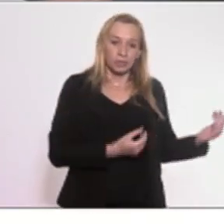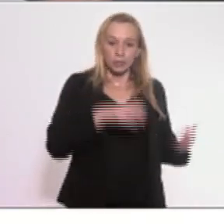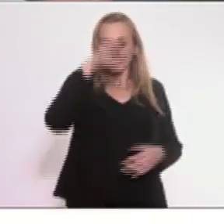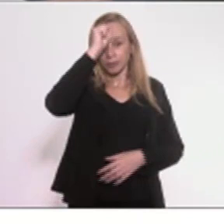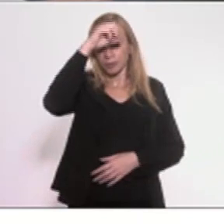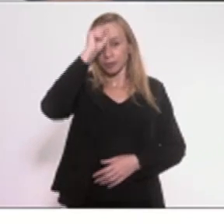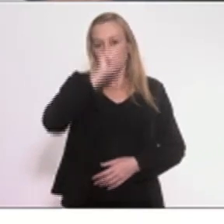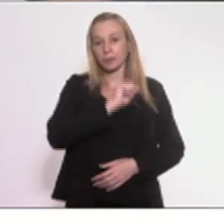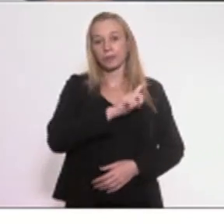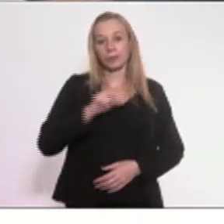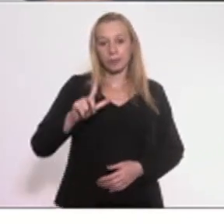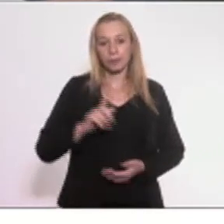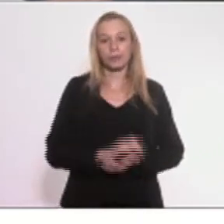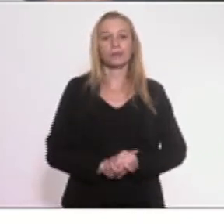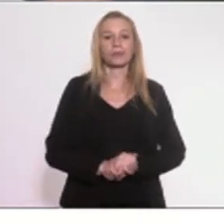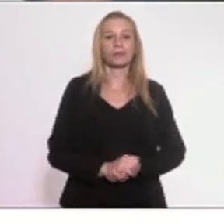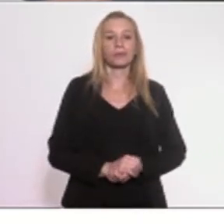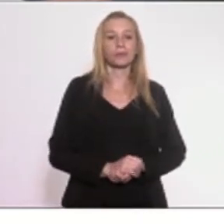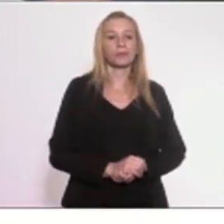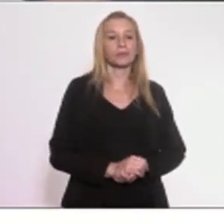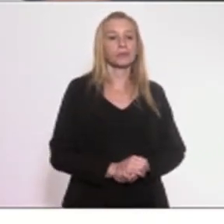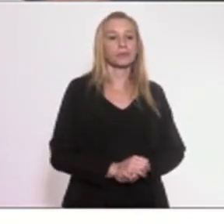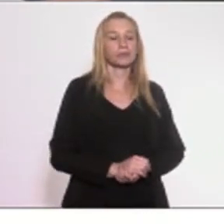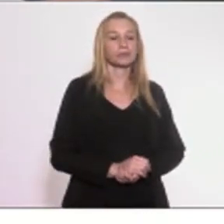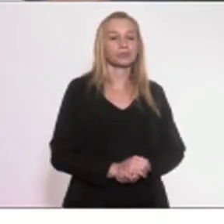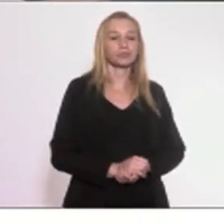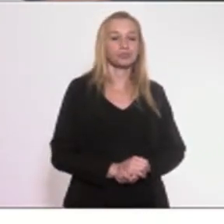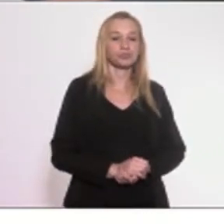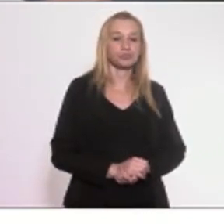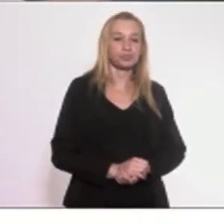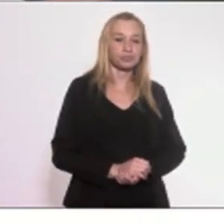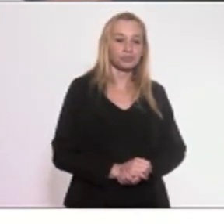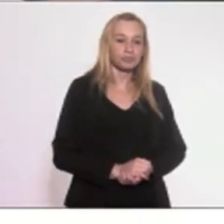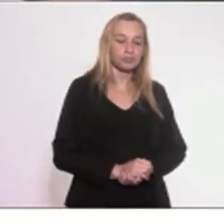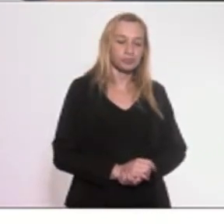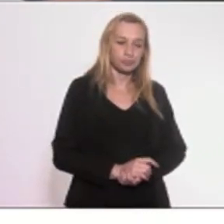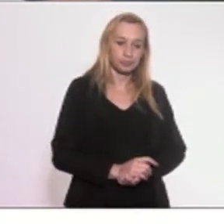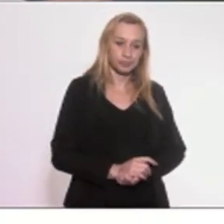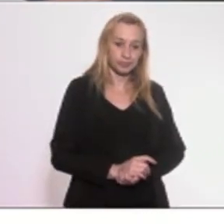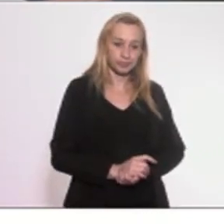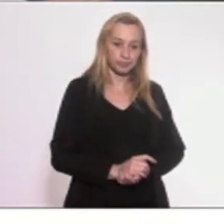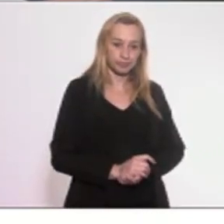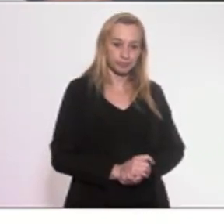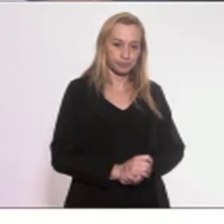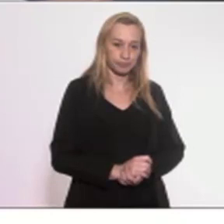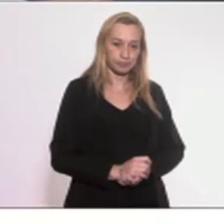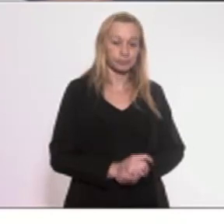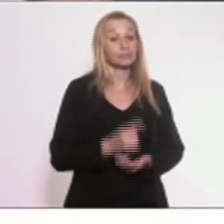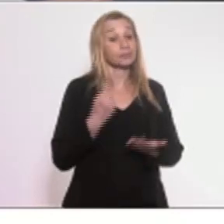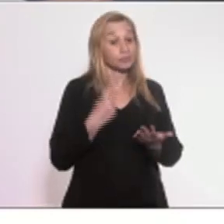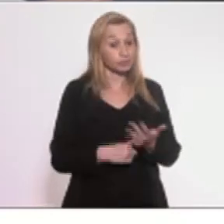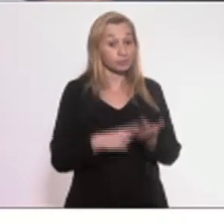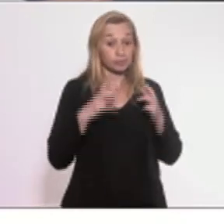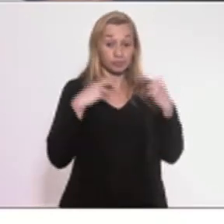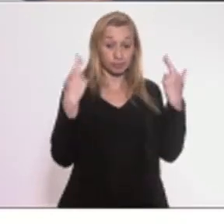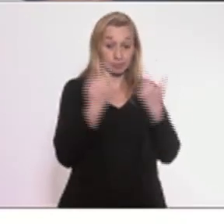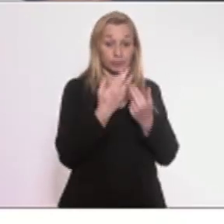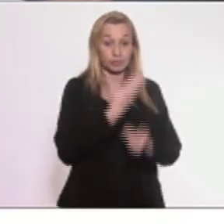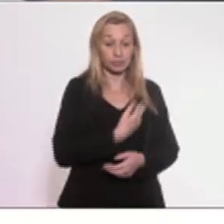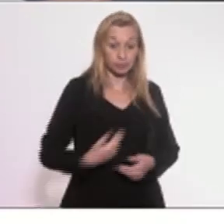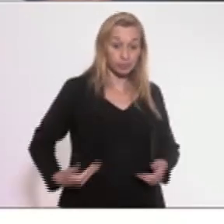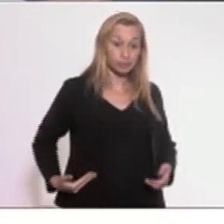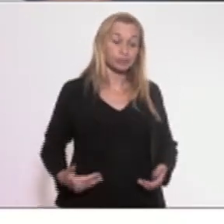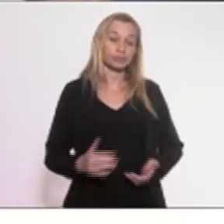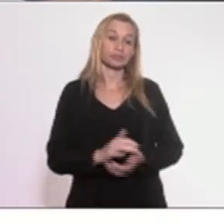Gualberto. Então, senhor presidente, quer ajudar. Vai, O compromisso é fazer audiência pública. Então eu